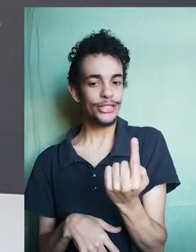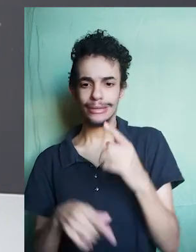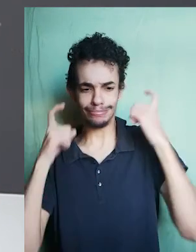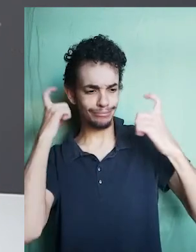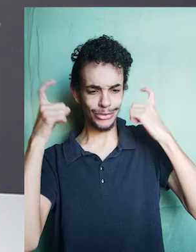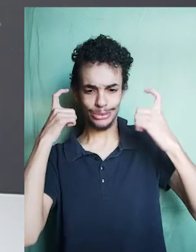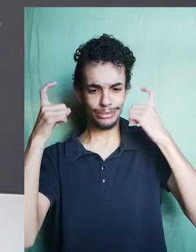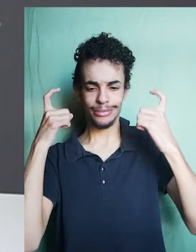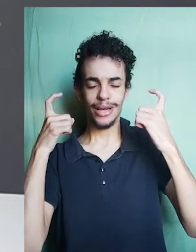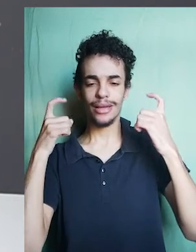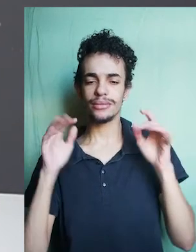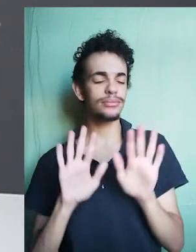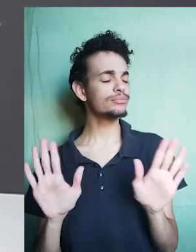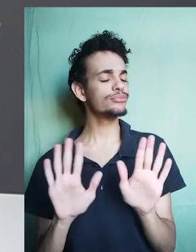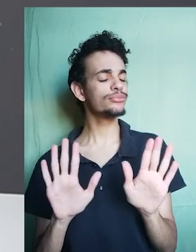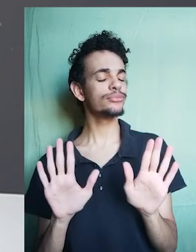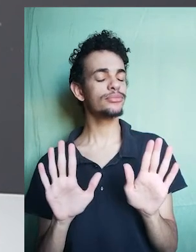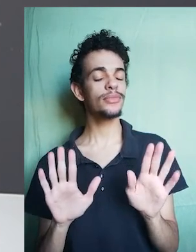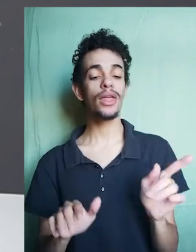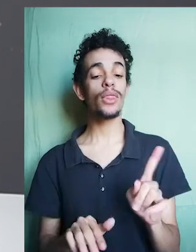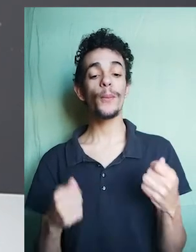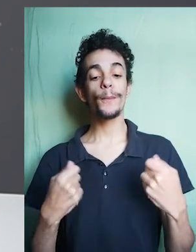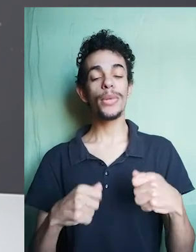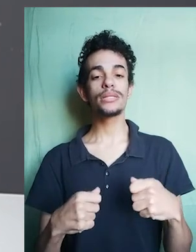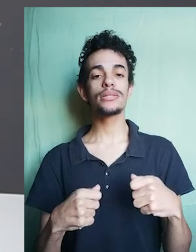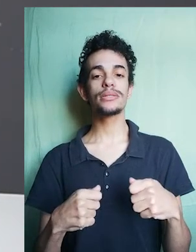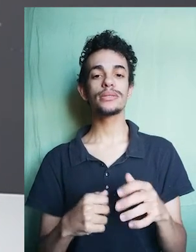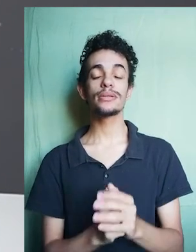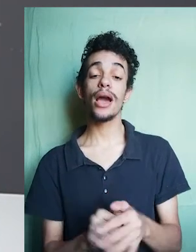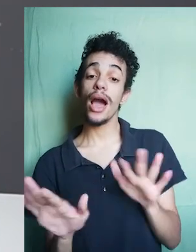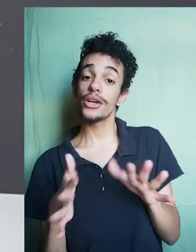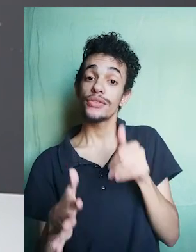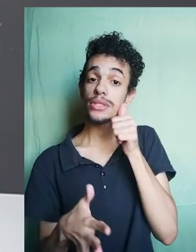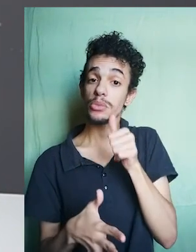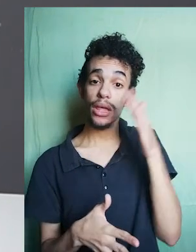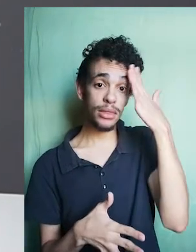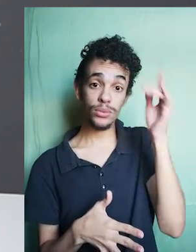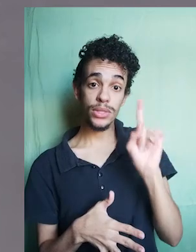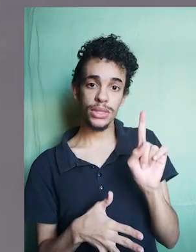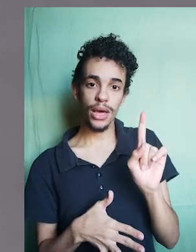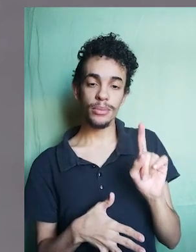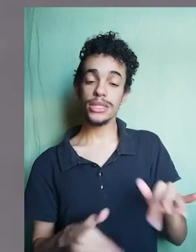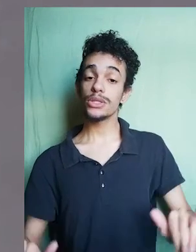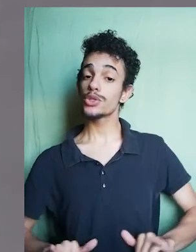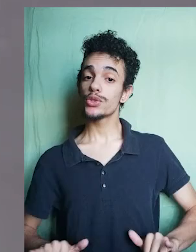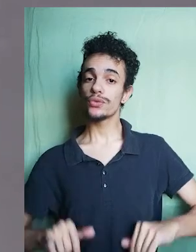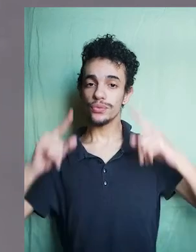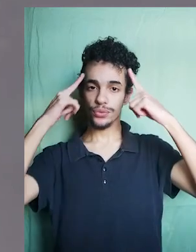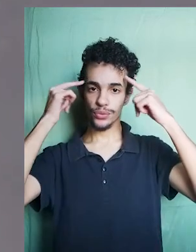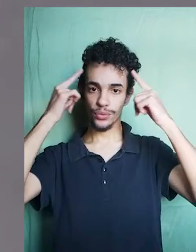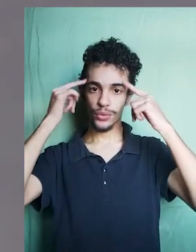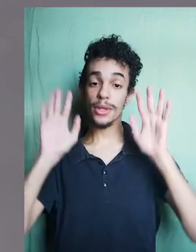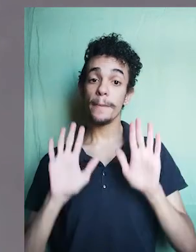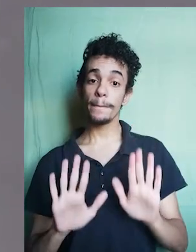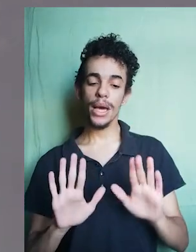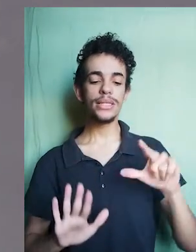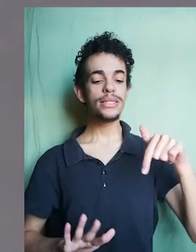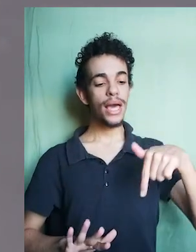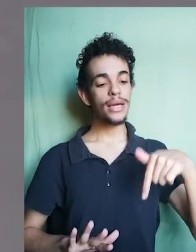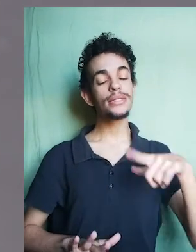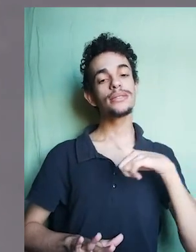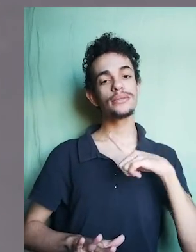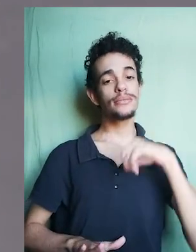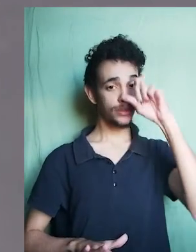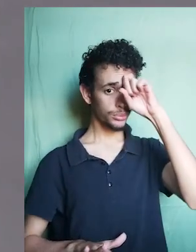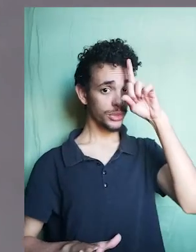é identificado naquele momento, ela não se identifica como uma pessoa que está sofrendo uma violência. Né? Mas a partir do momento que nós temos aqui profissionais